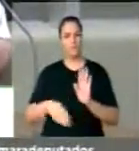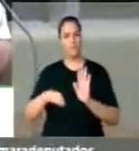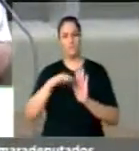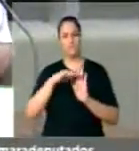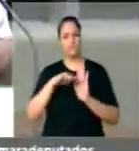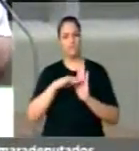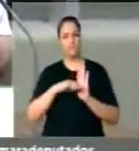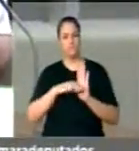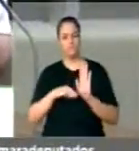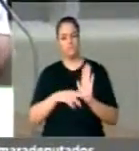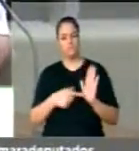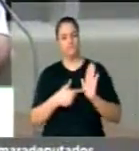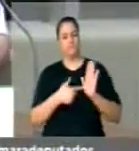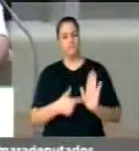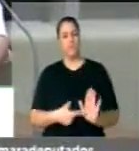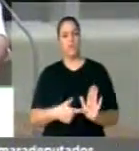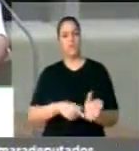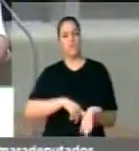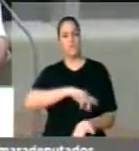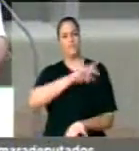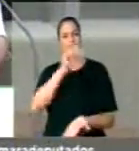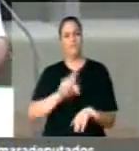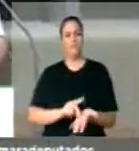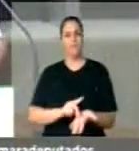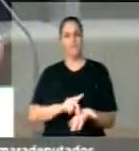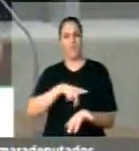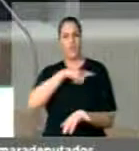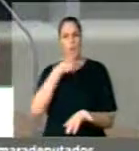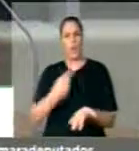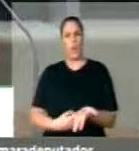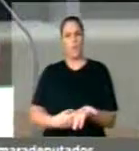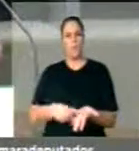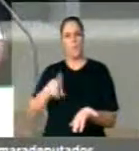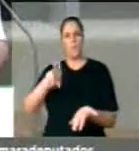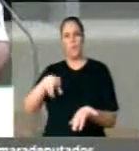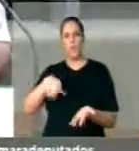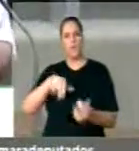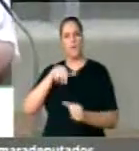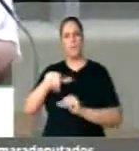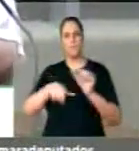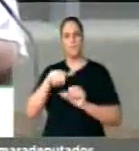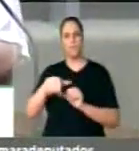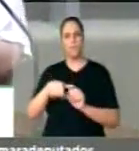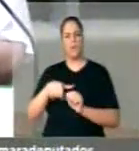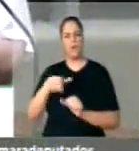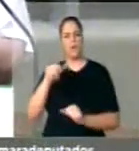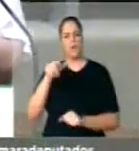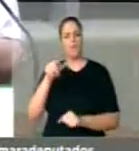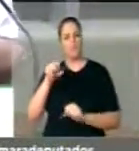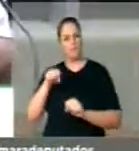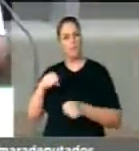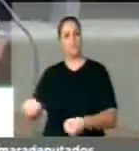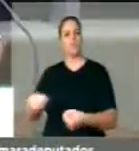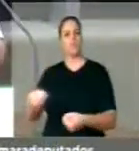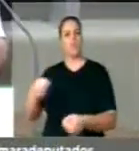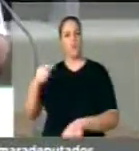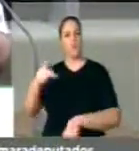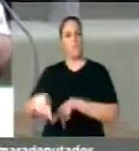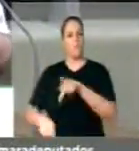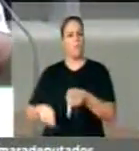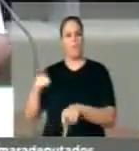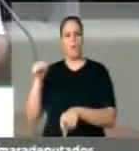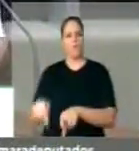expressa seus reais e inegociáveis compromissos com os interesses do povo e com a construção